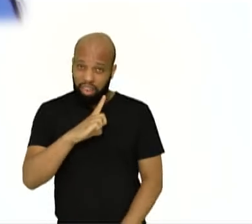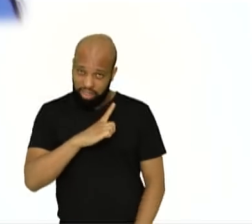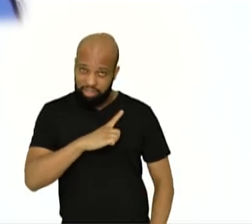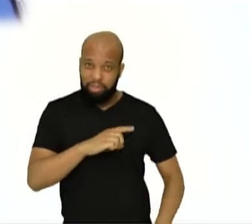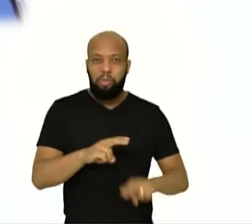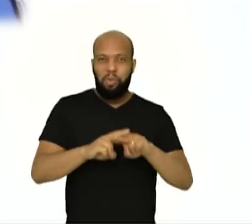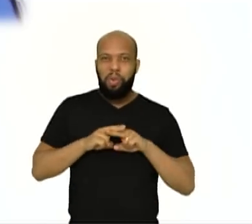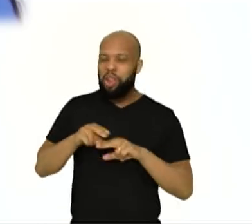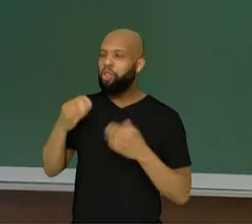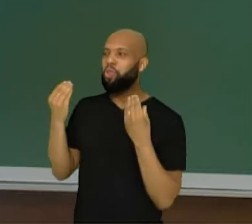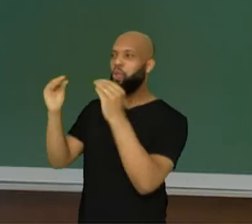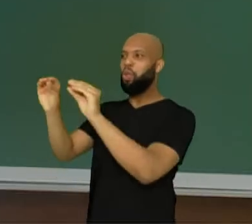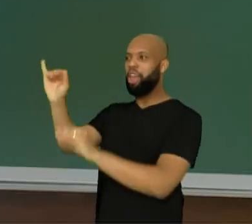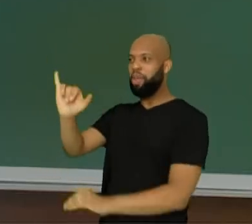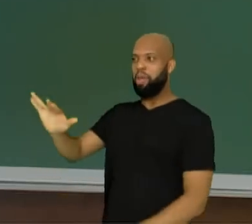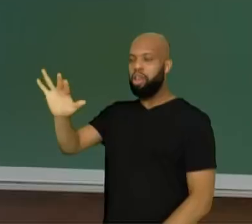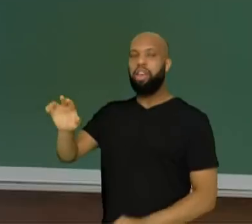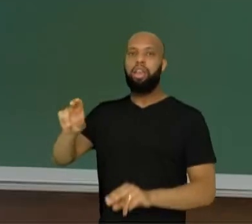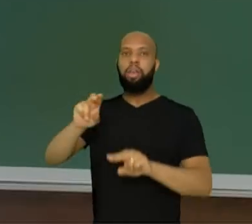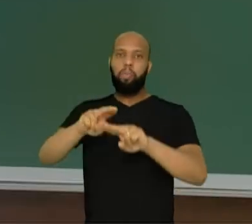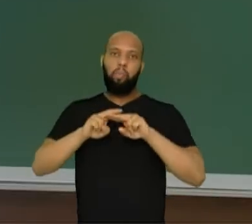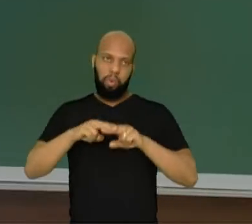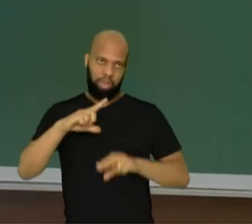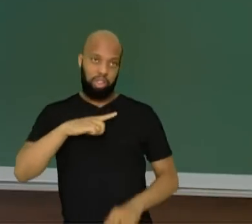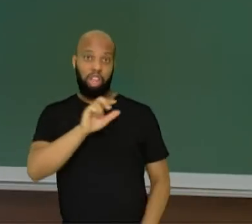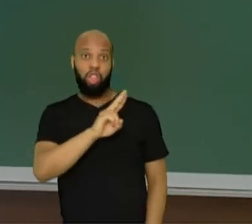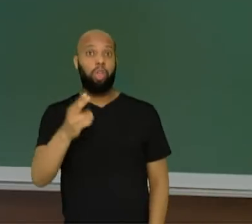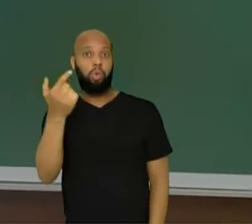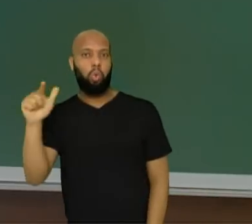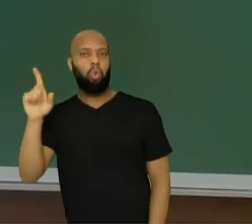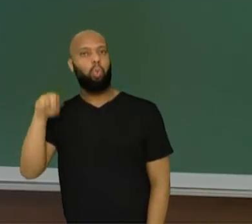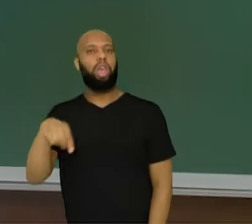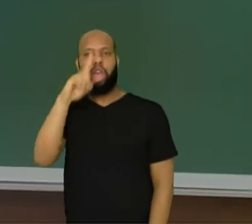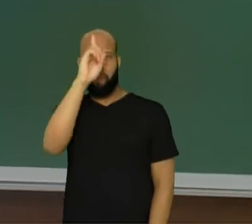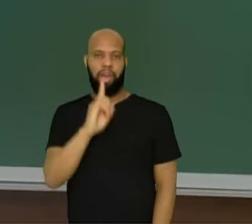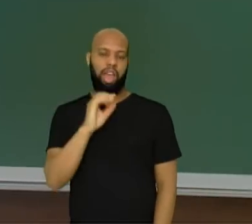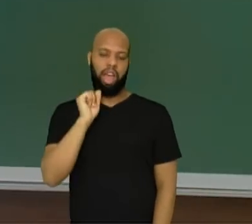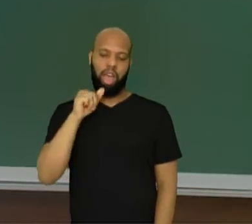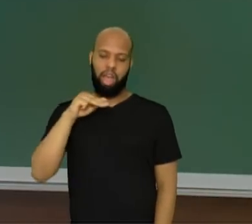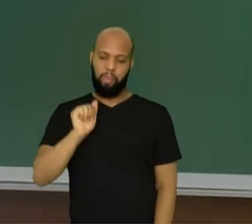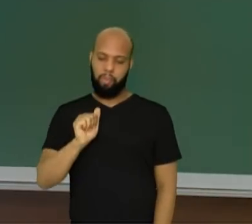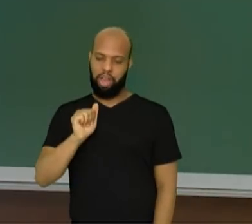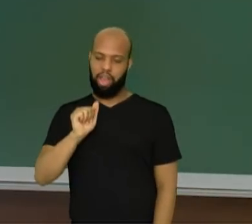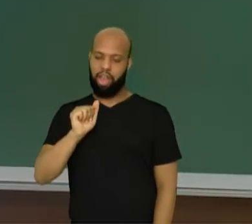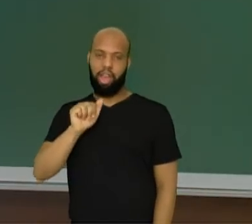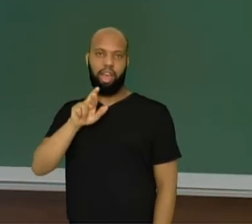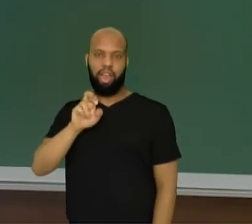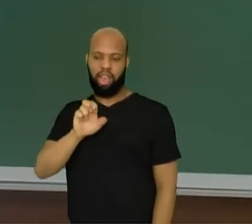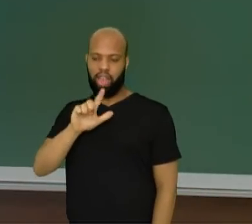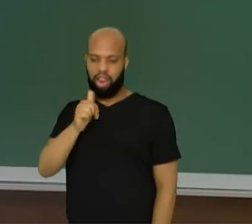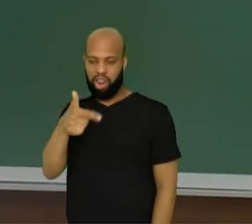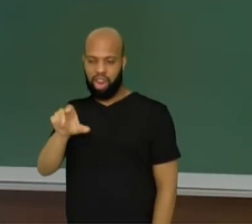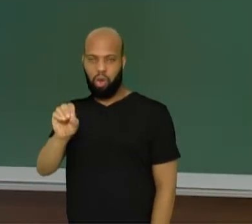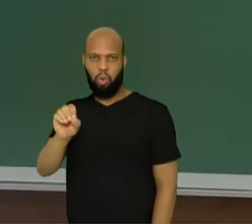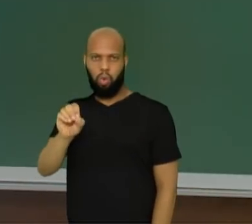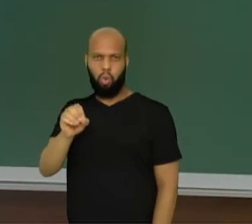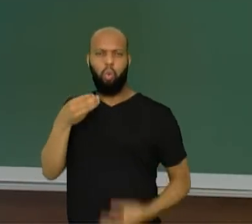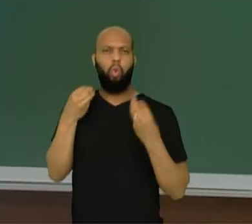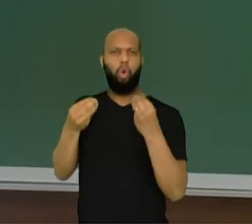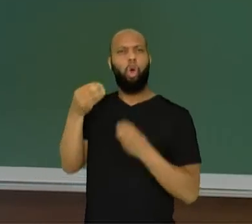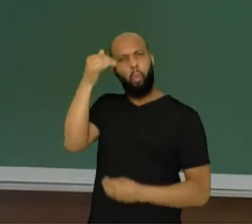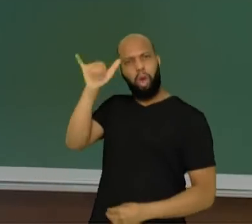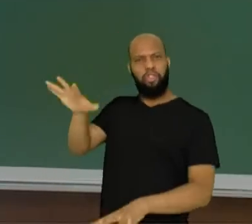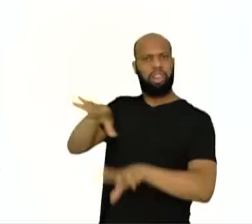né, ancilostomíase, de amarelão. Como que eu posso prevenir? Então, como que eu faço para não ter esta